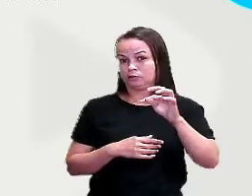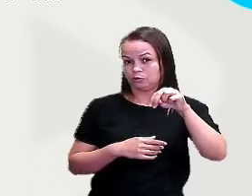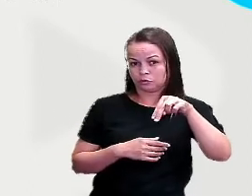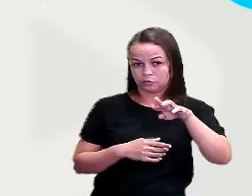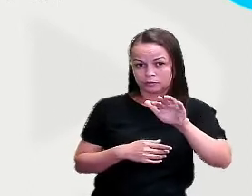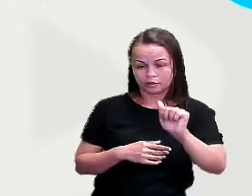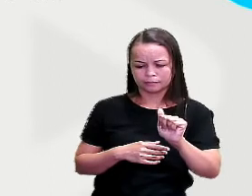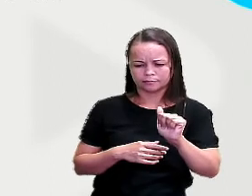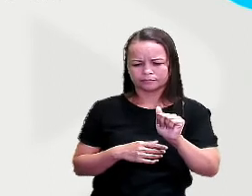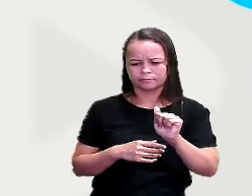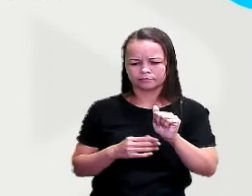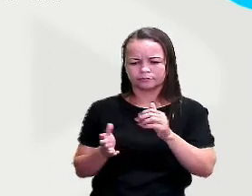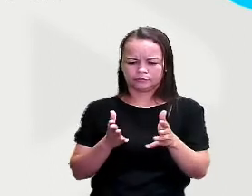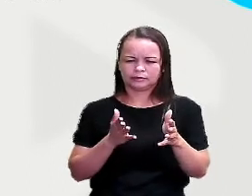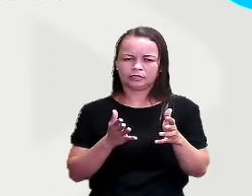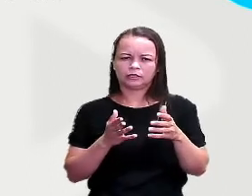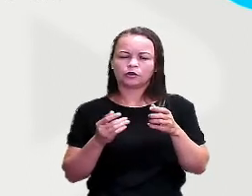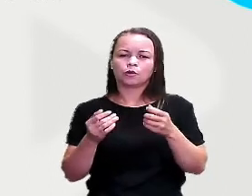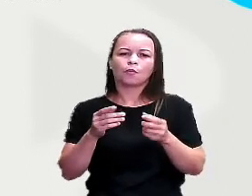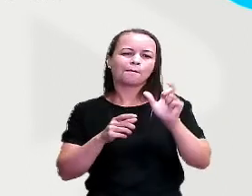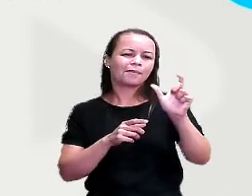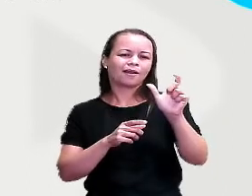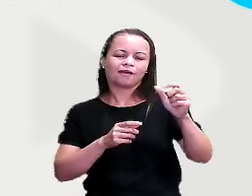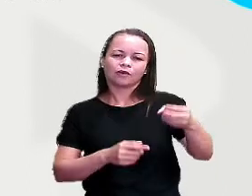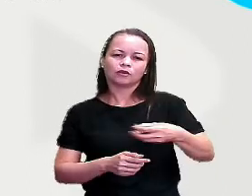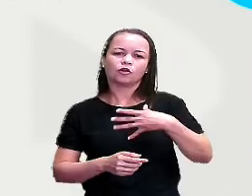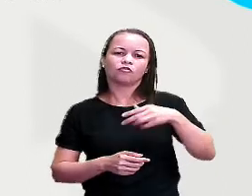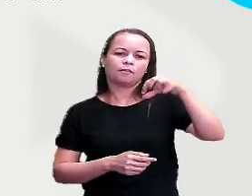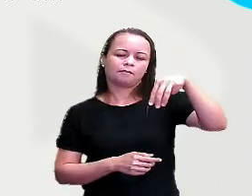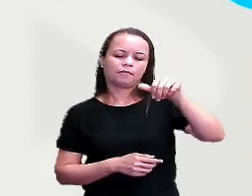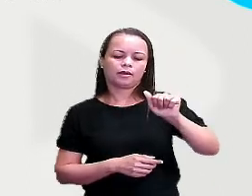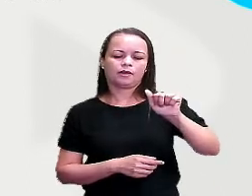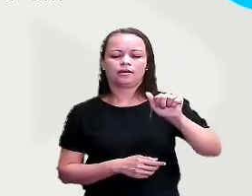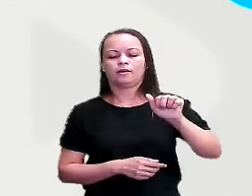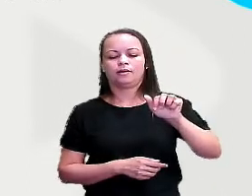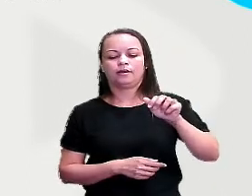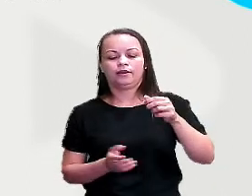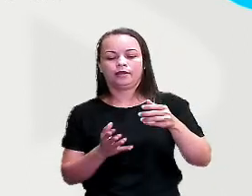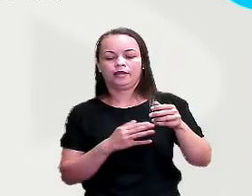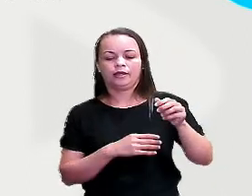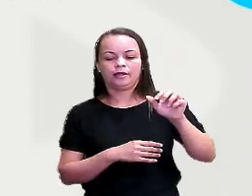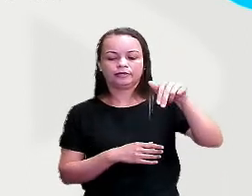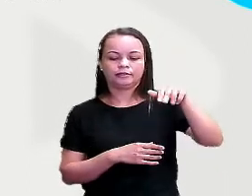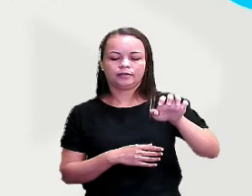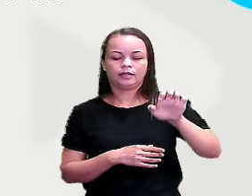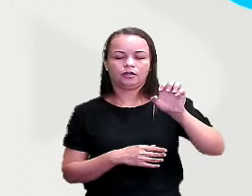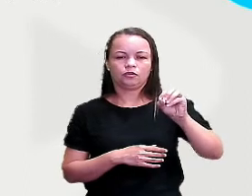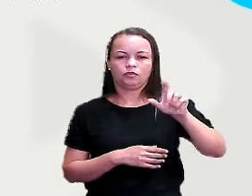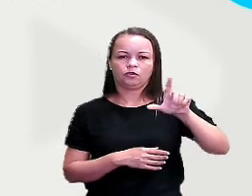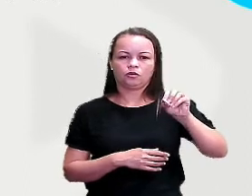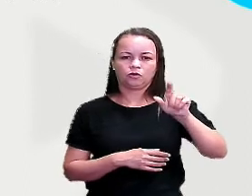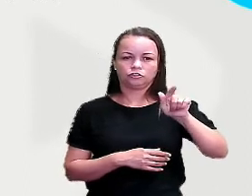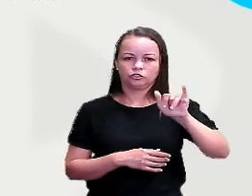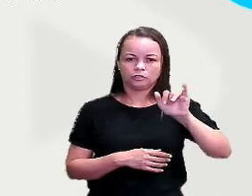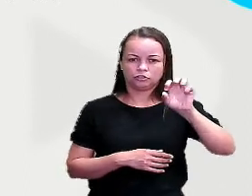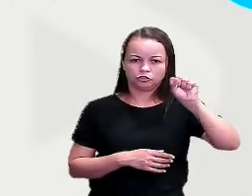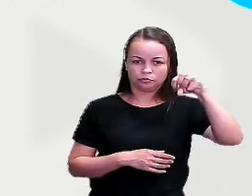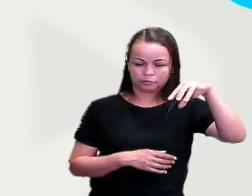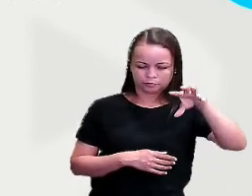ali, naquela situação. A letra B diz: deprecia a definição de maratona como ação contínua